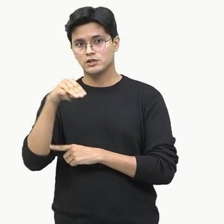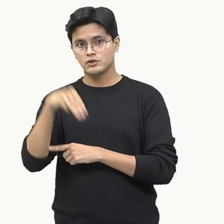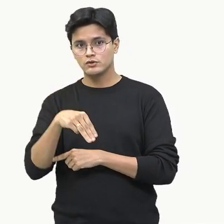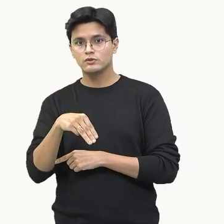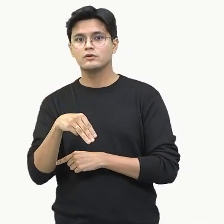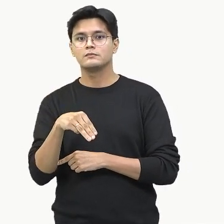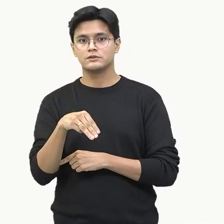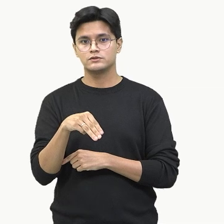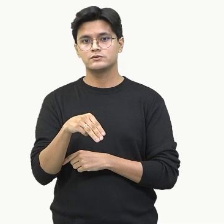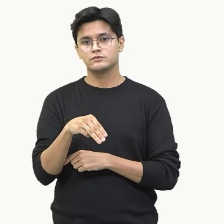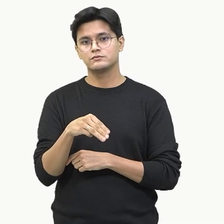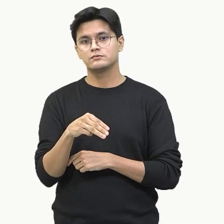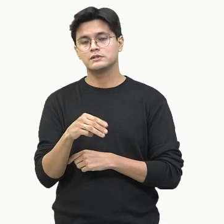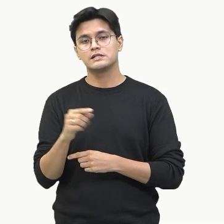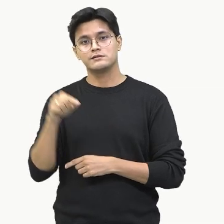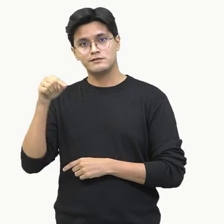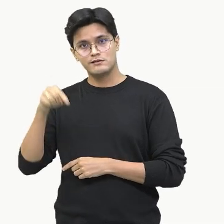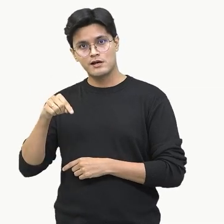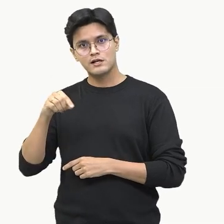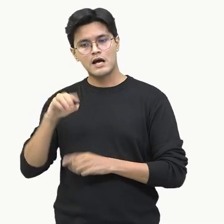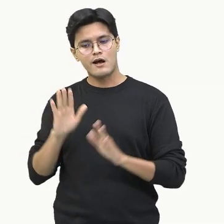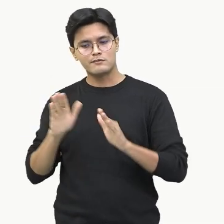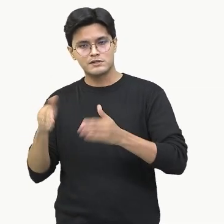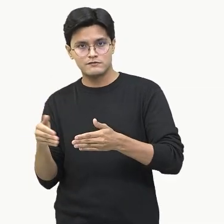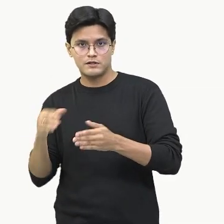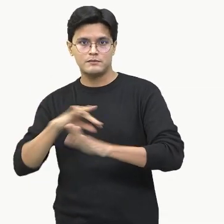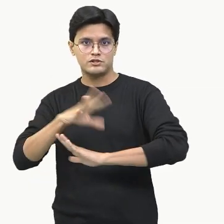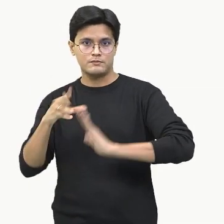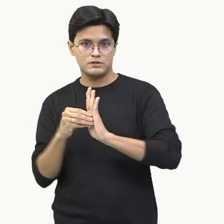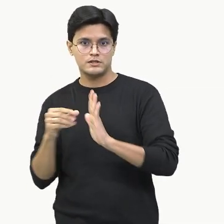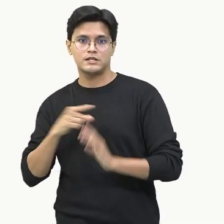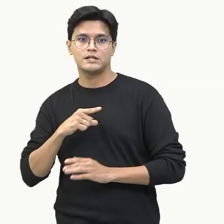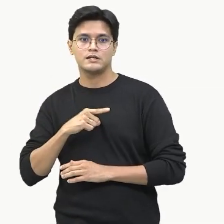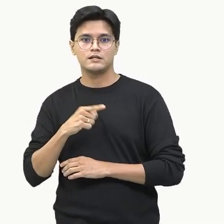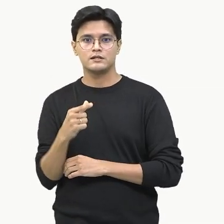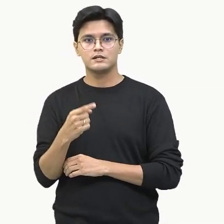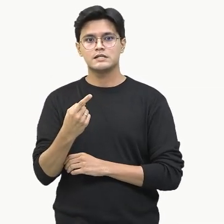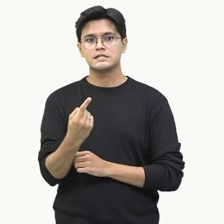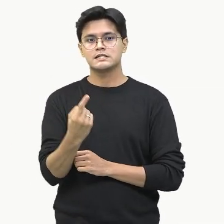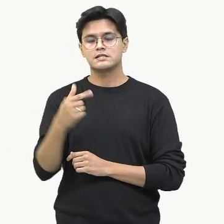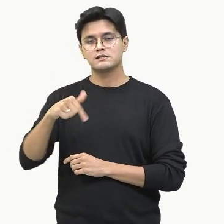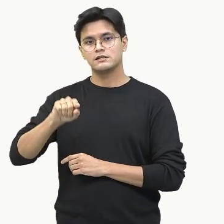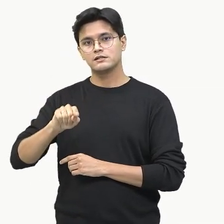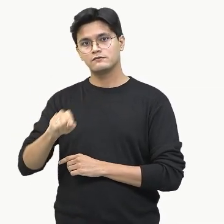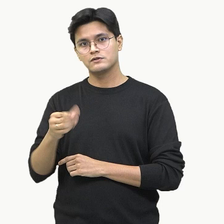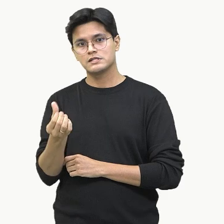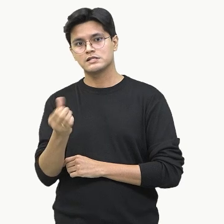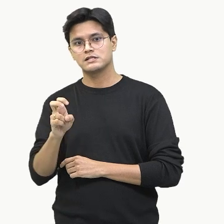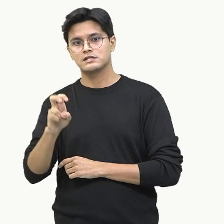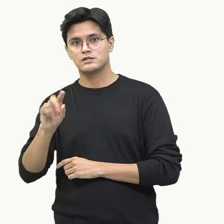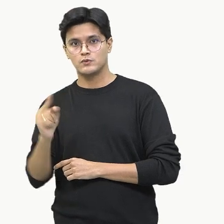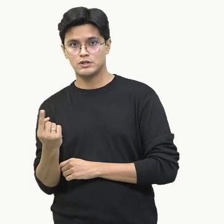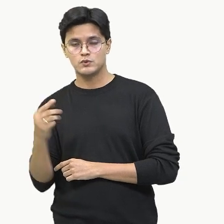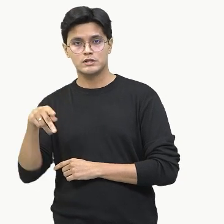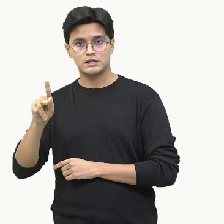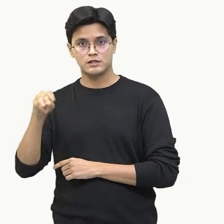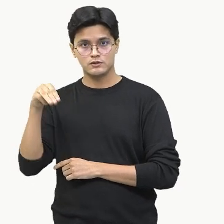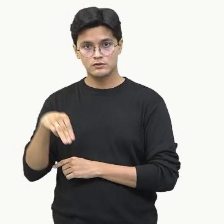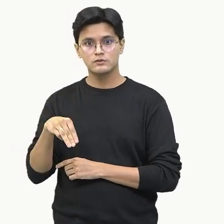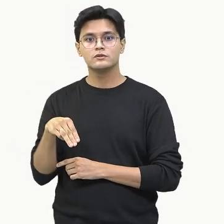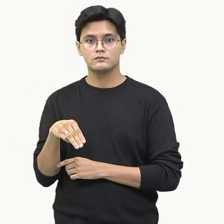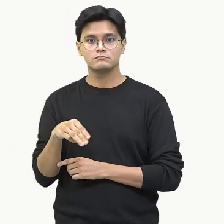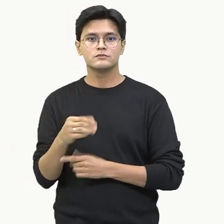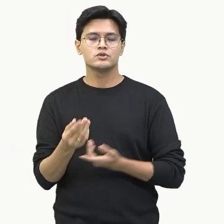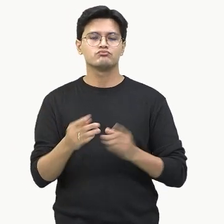17.651 na amazônica aí nós temos 1.360 km na bacia Tocantins